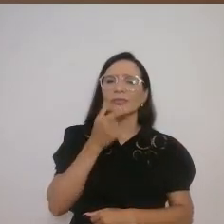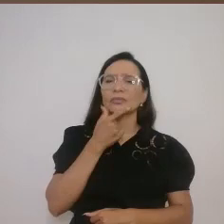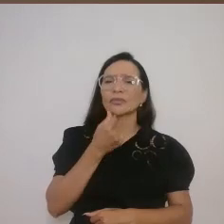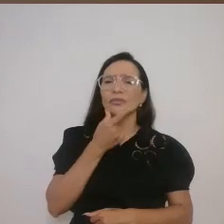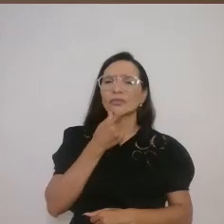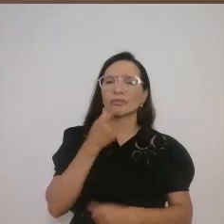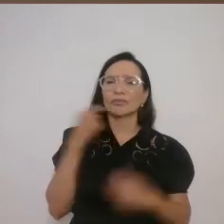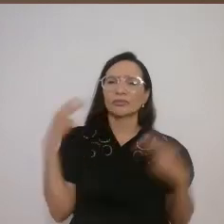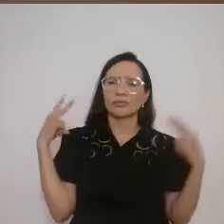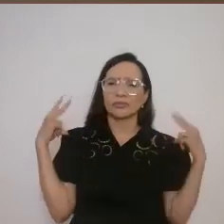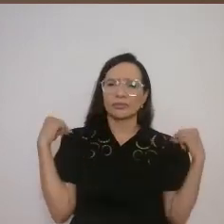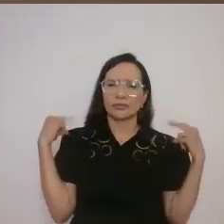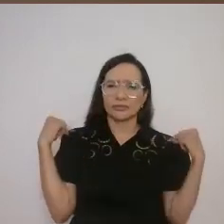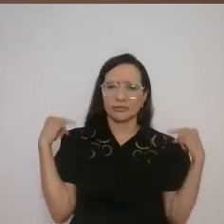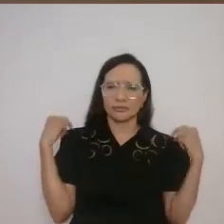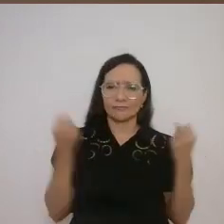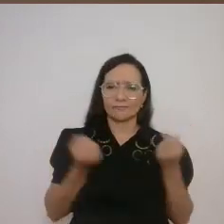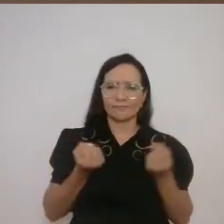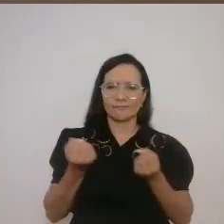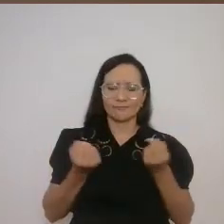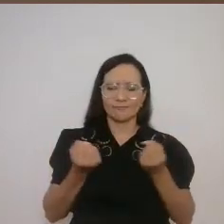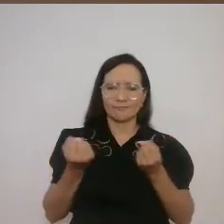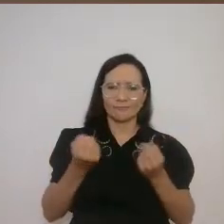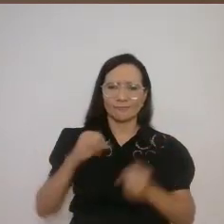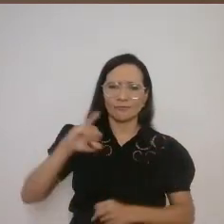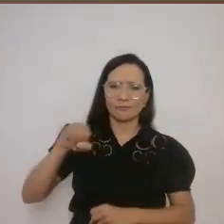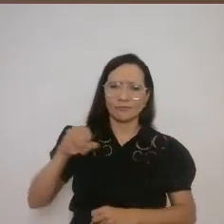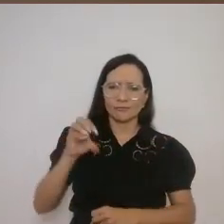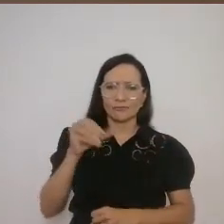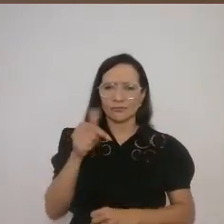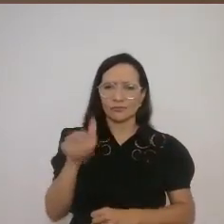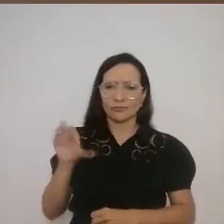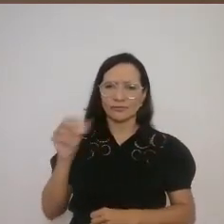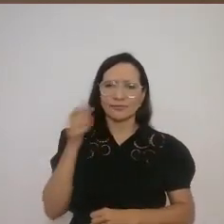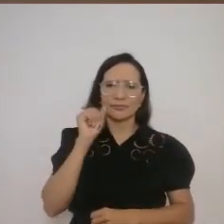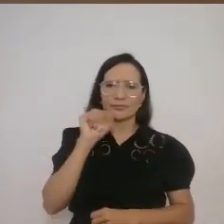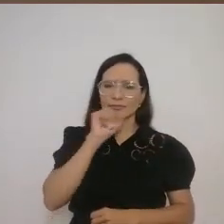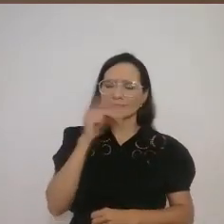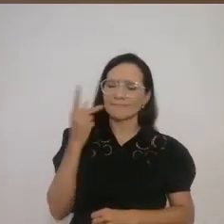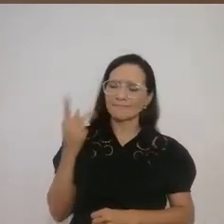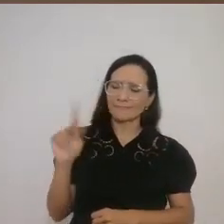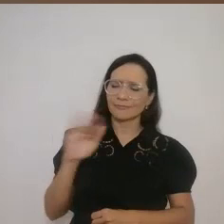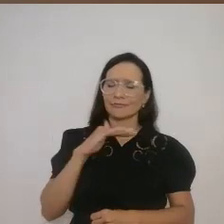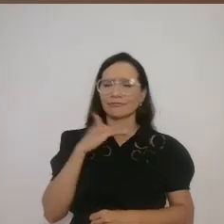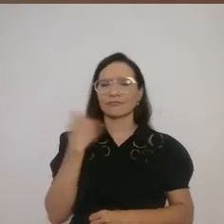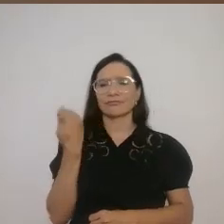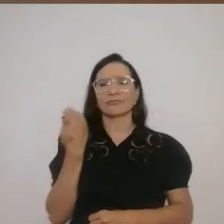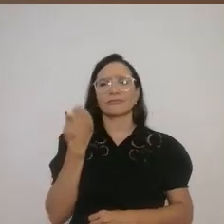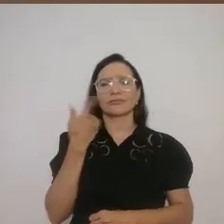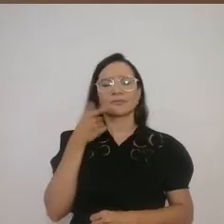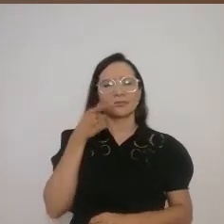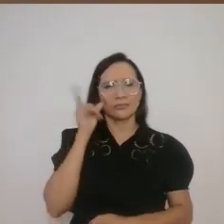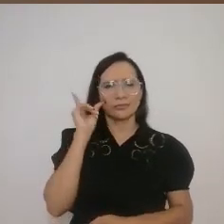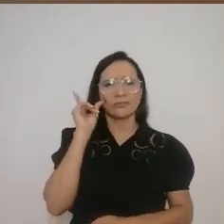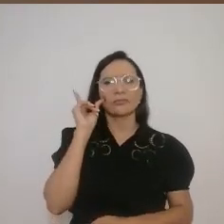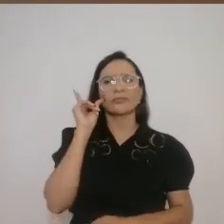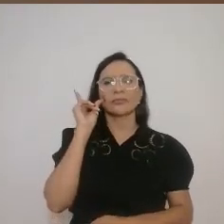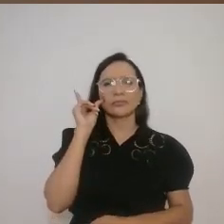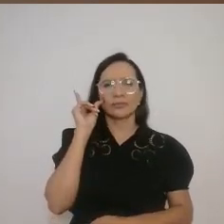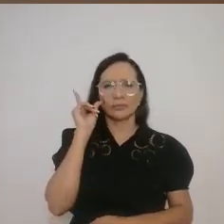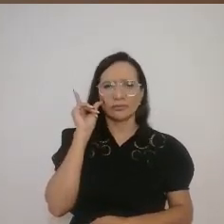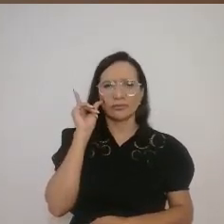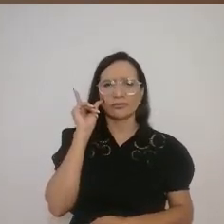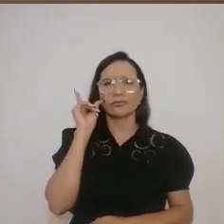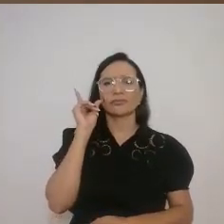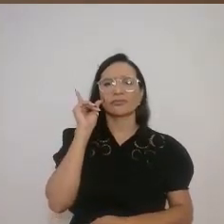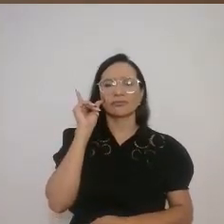nossa corte há décadas, que trabalha com a gente, e a mãe dele recebeu um telefonema que a mãe dele tinha passado mal quando ele chegou lá,